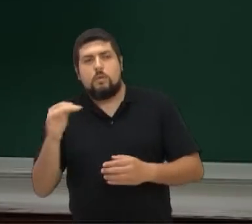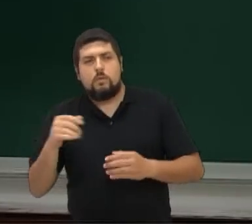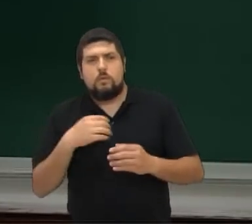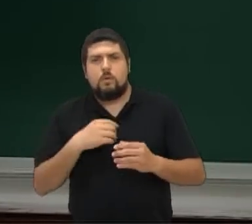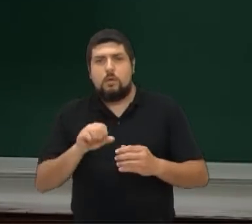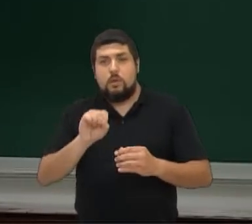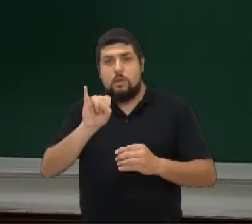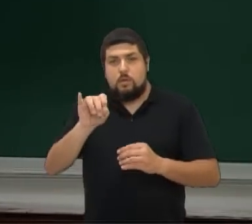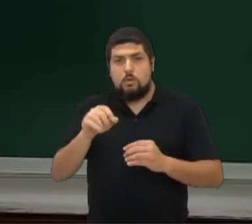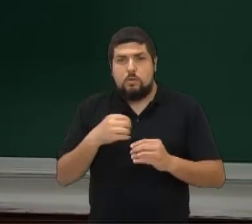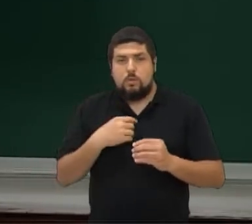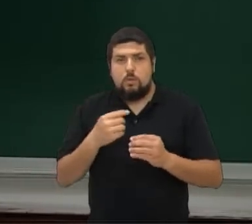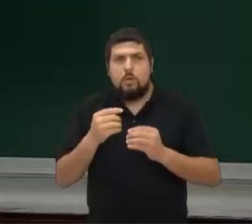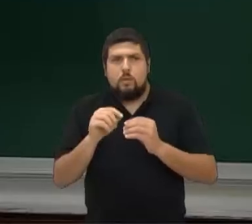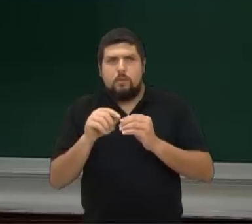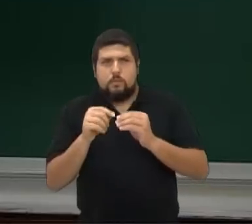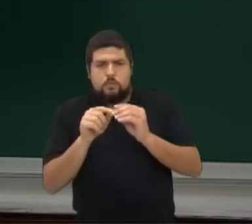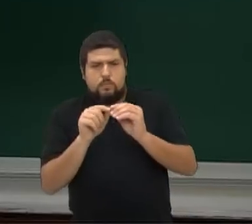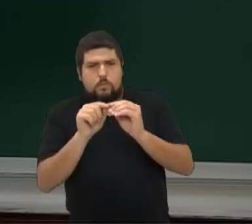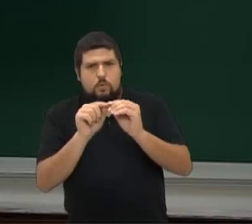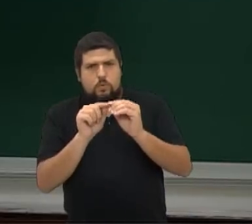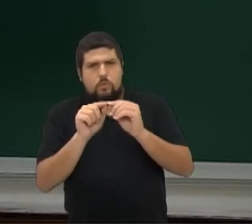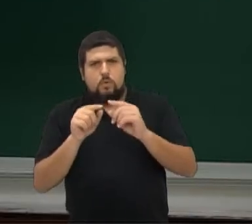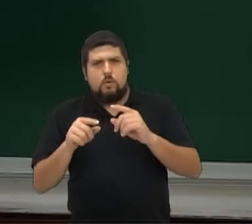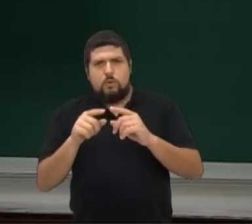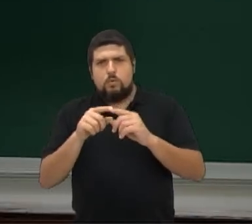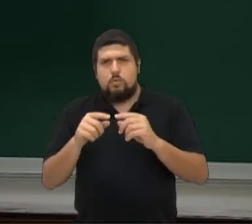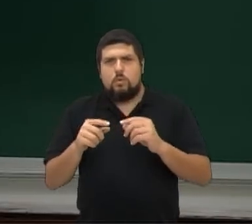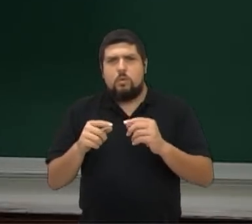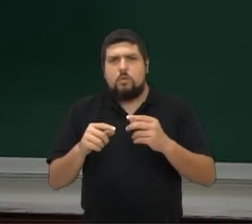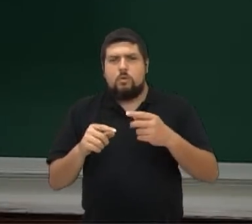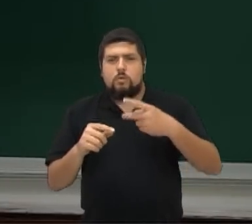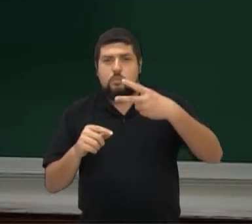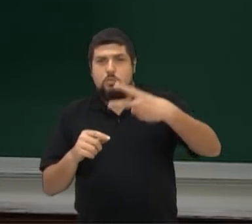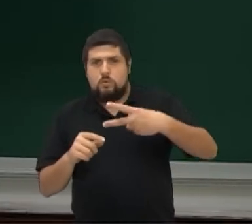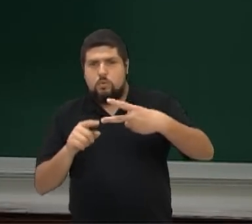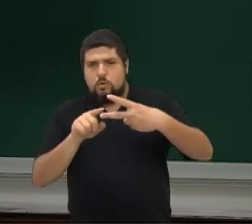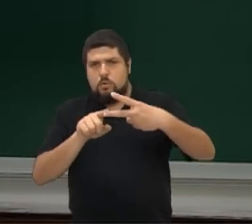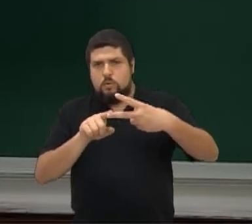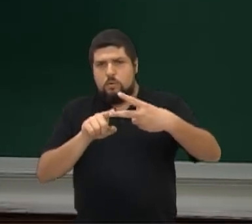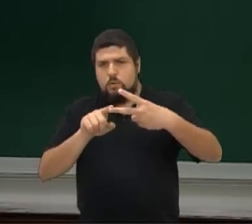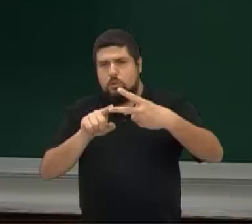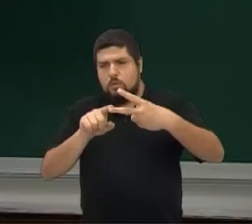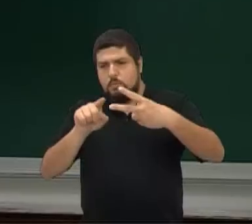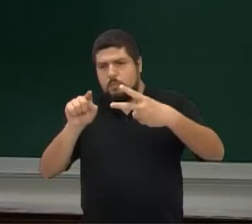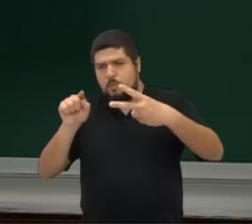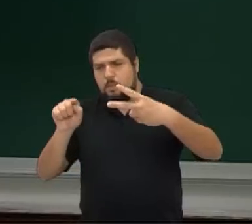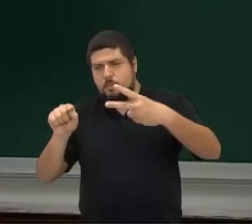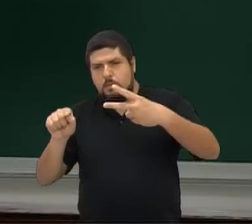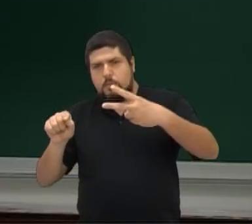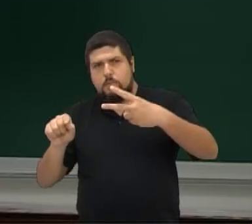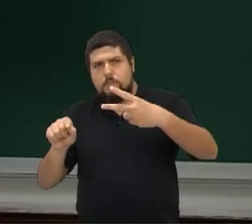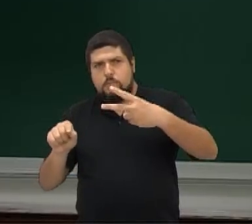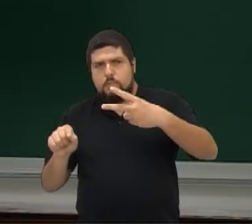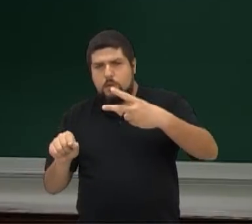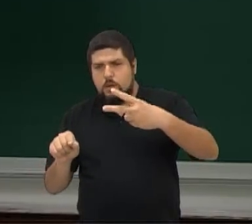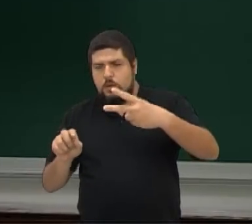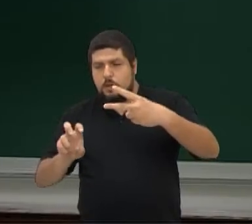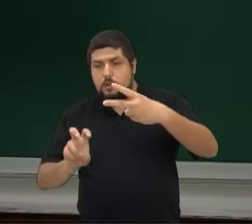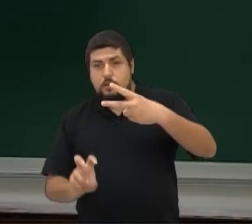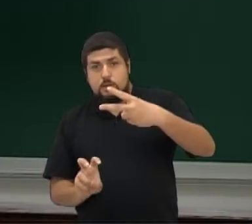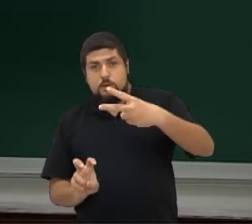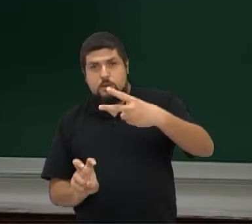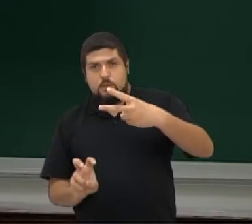ponteiro do minuto vai andar quando ele sai do ponteiro 2 até o ponteiro